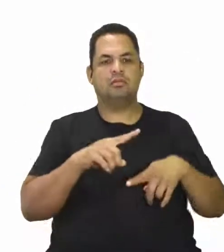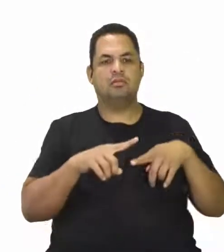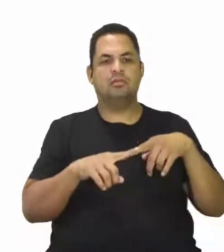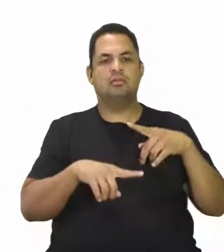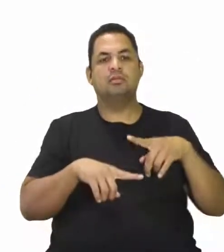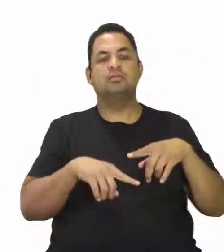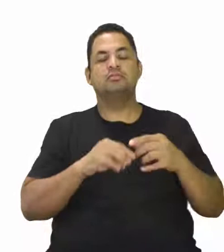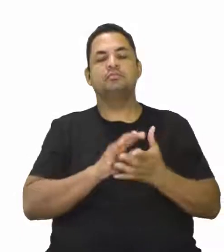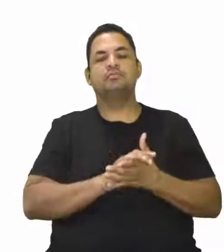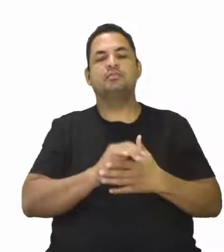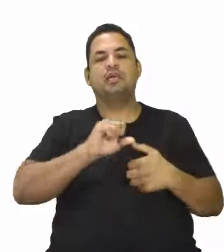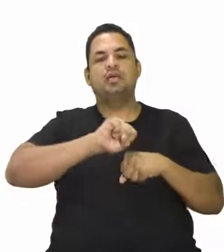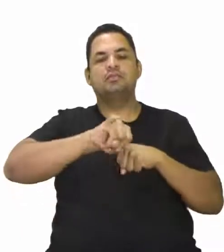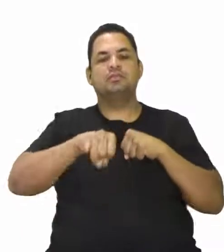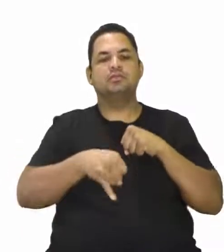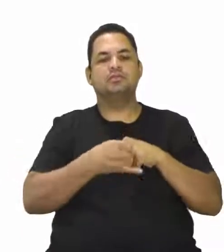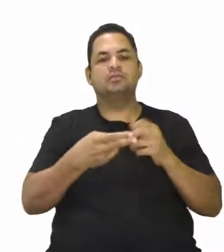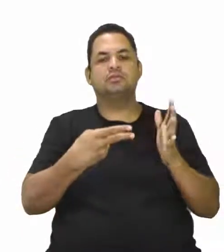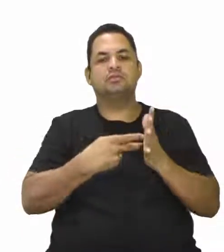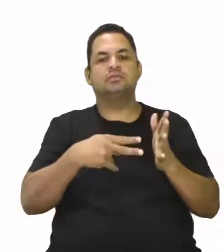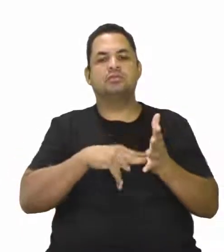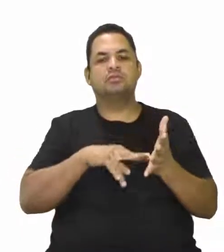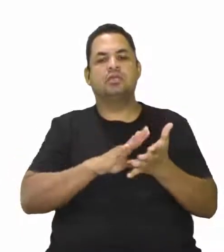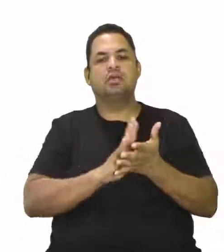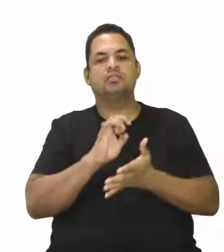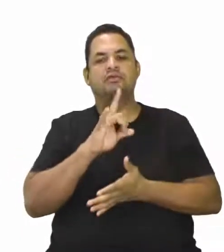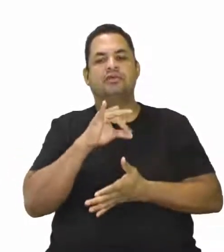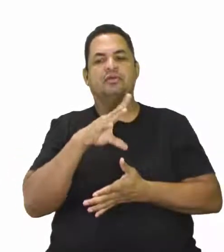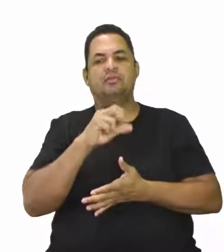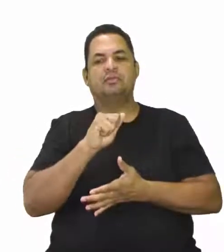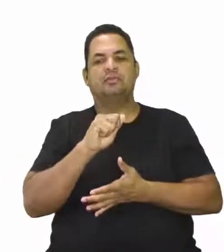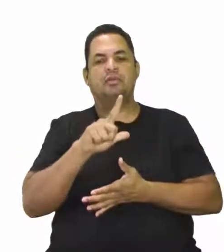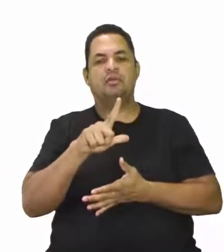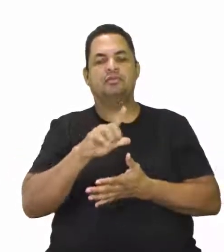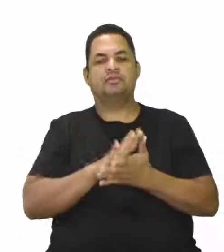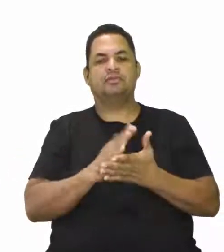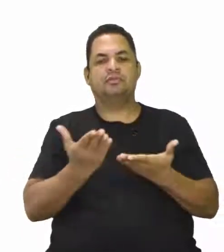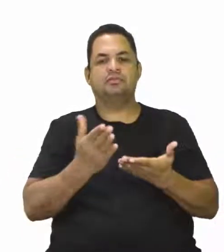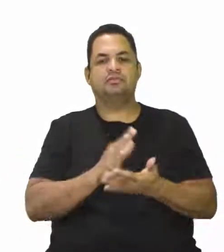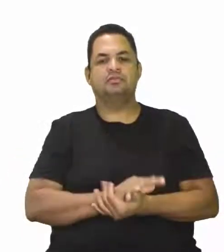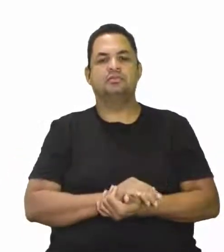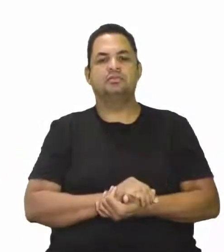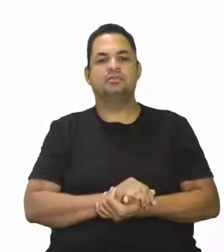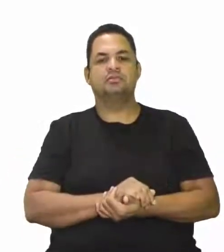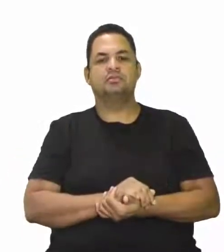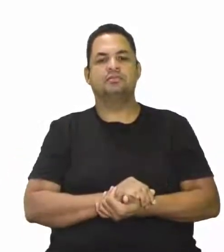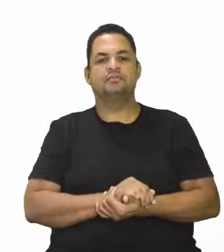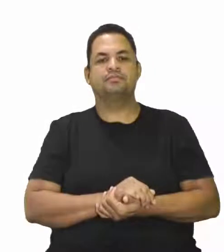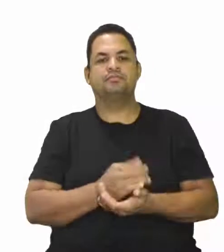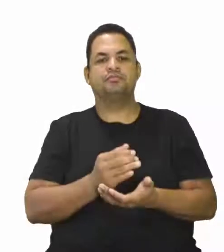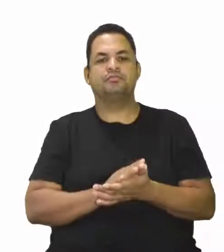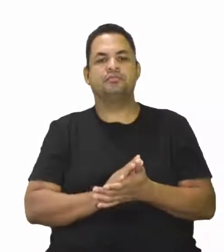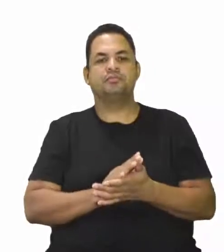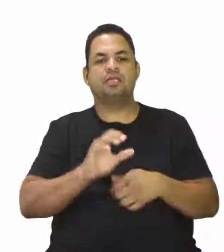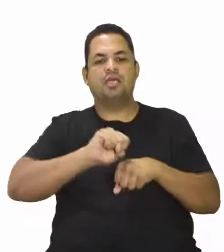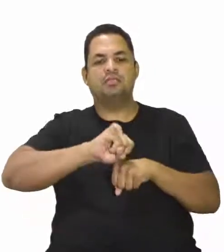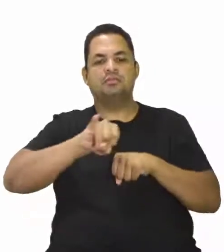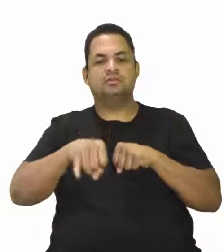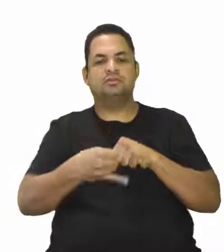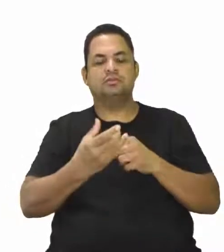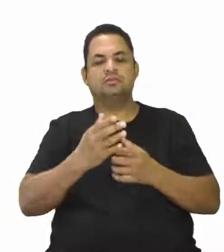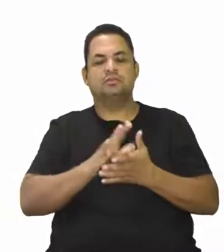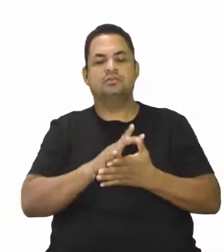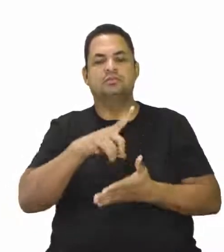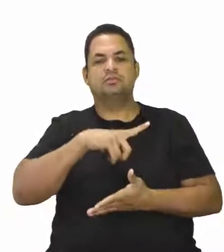Adjetivos de sentido adverbial. O que é isso? Ele vai ter um sentido de advérbio. É aquele adjetivo que vai